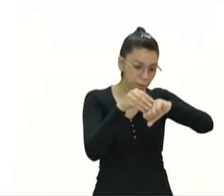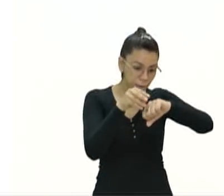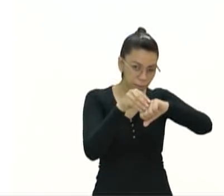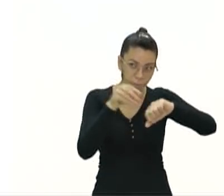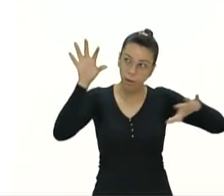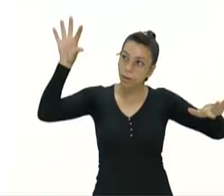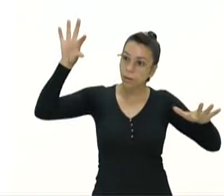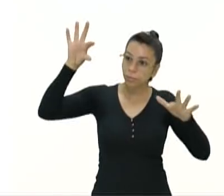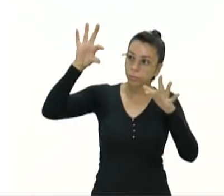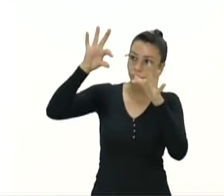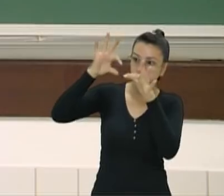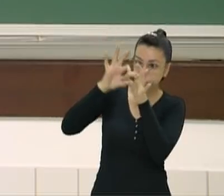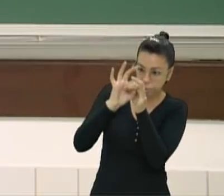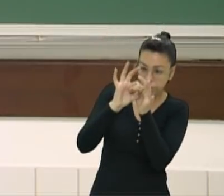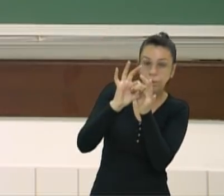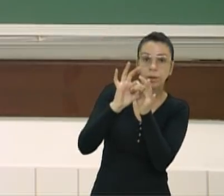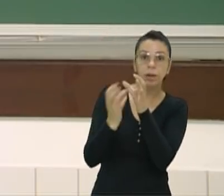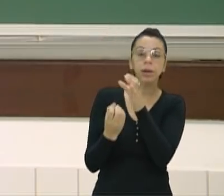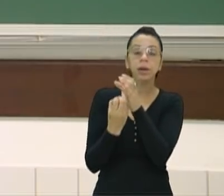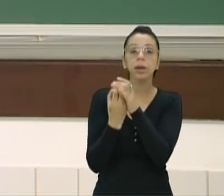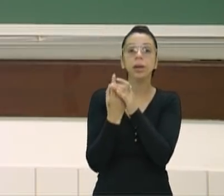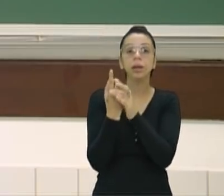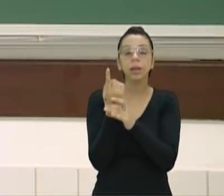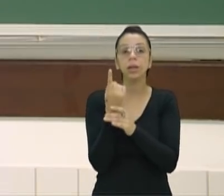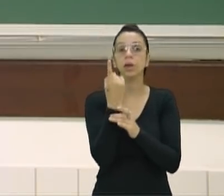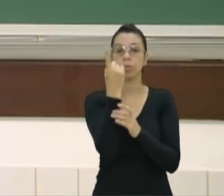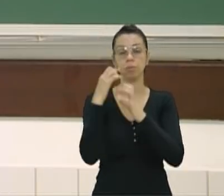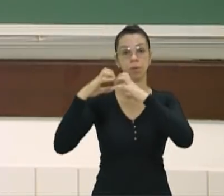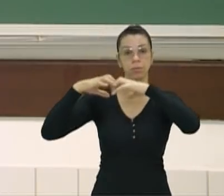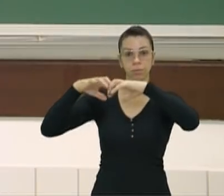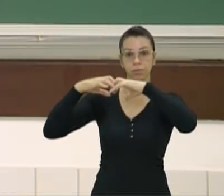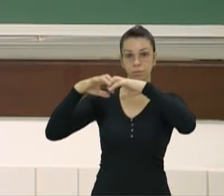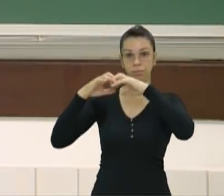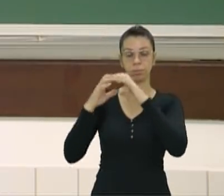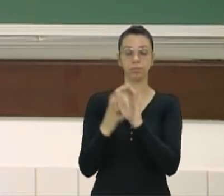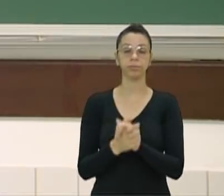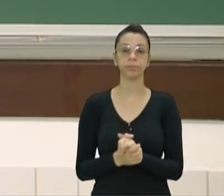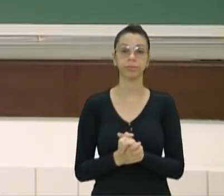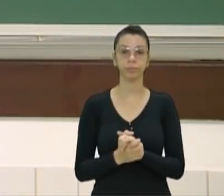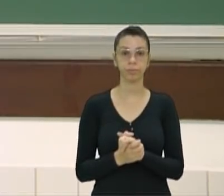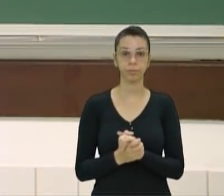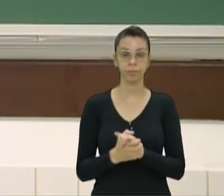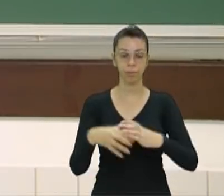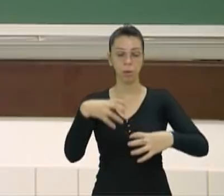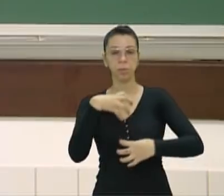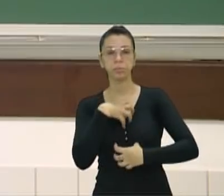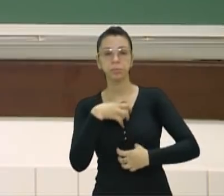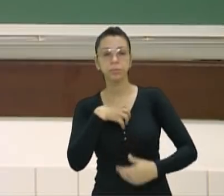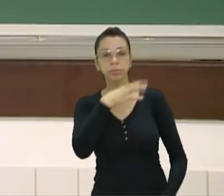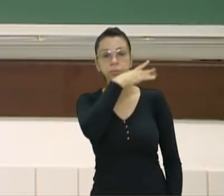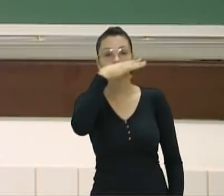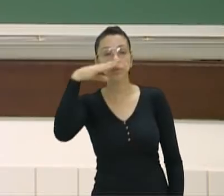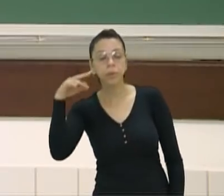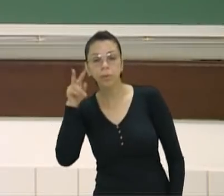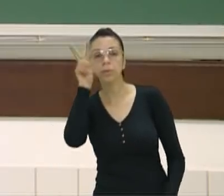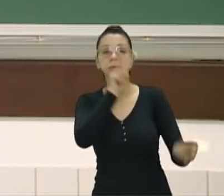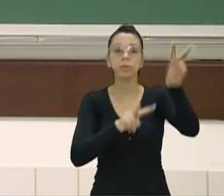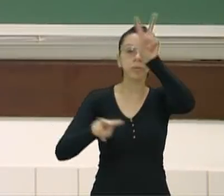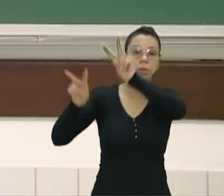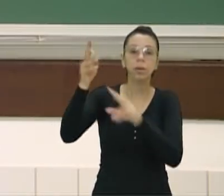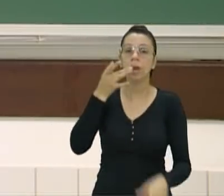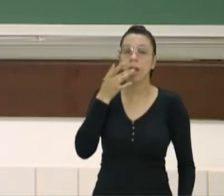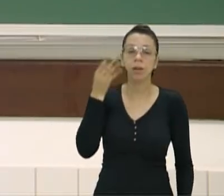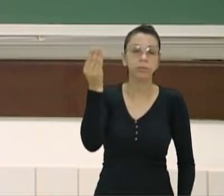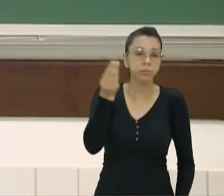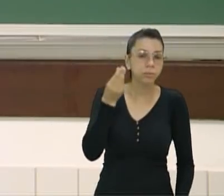mente. Ou seja, nós temos todos os nossos sentidos trabalhando. olfato, visão,